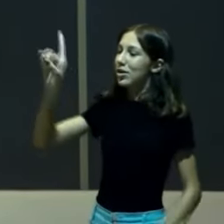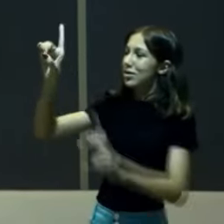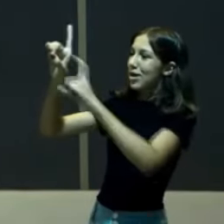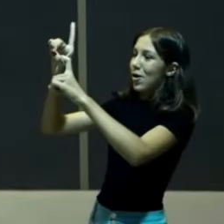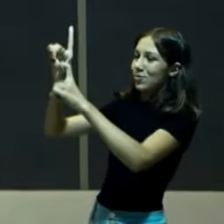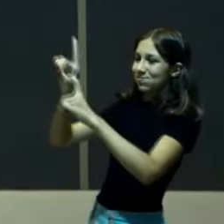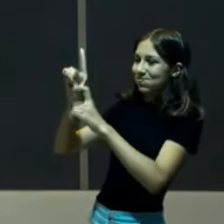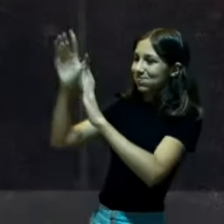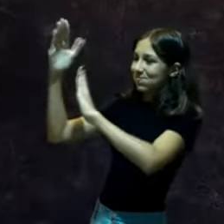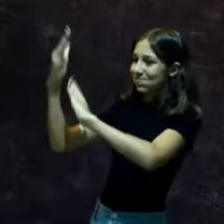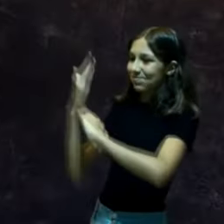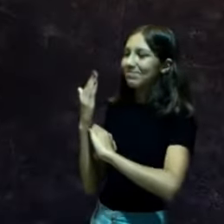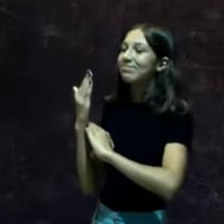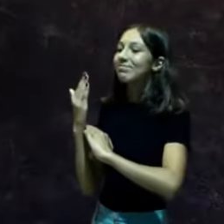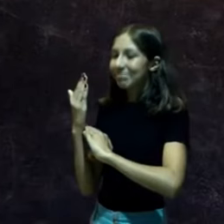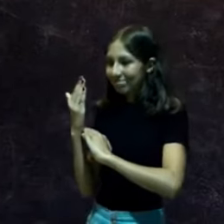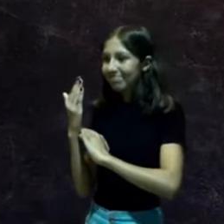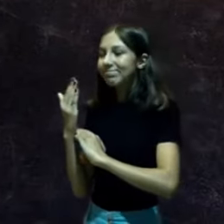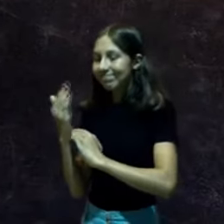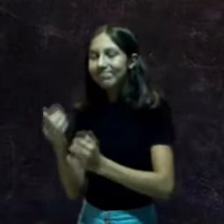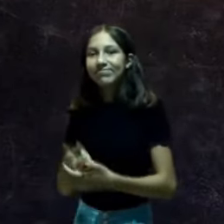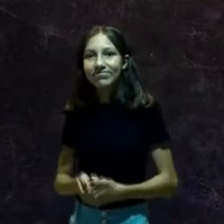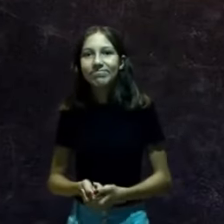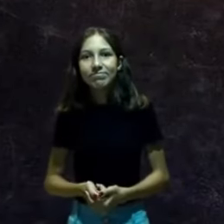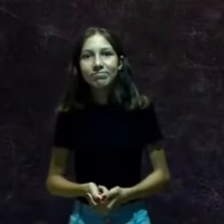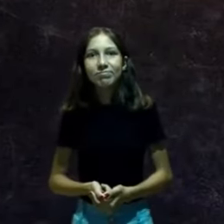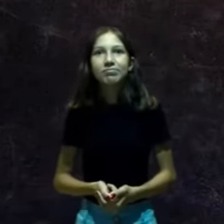naquele que me fortalece.